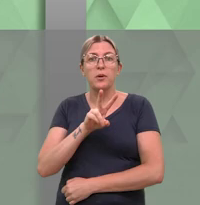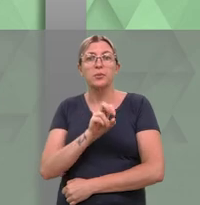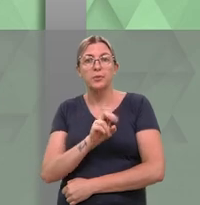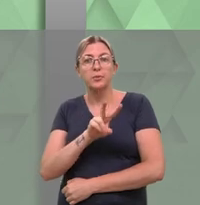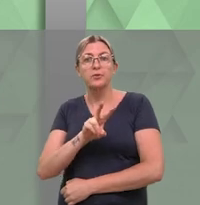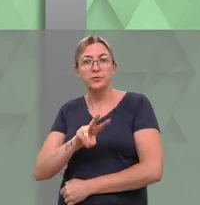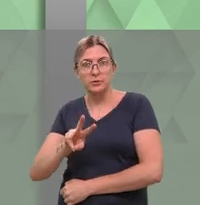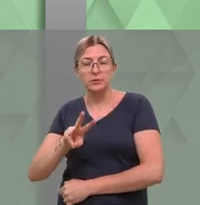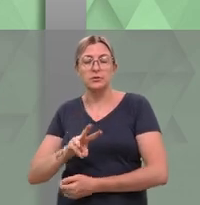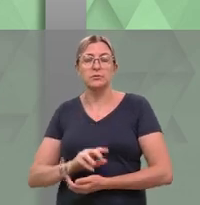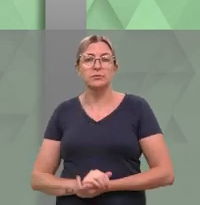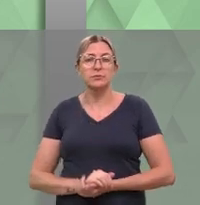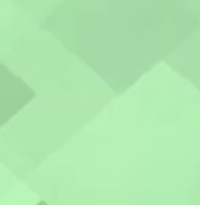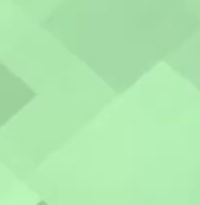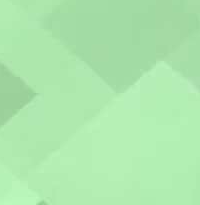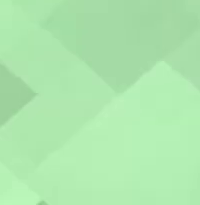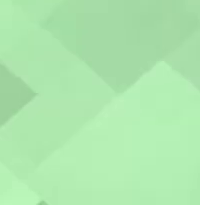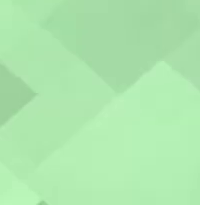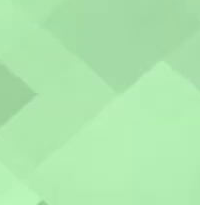novembro de 2023.